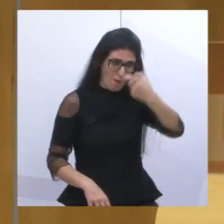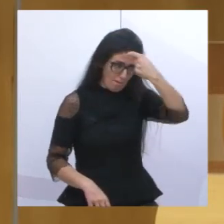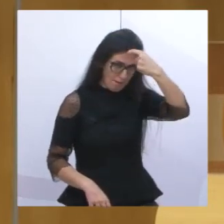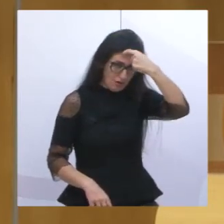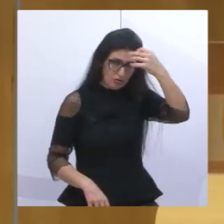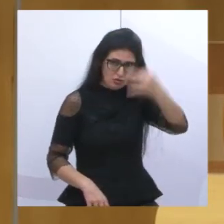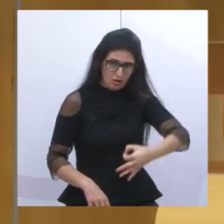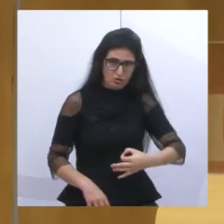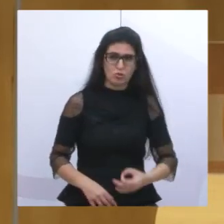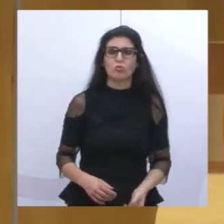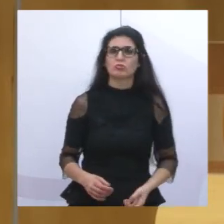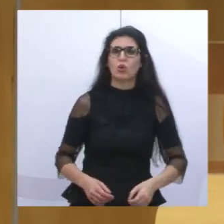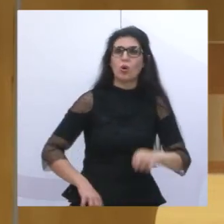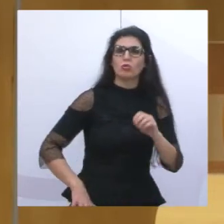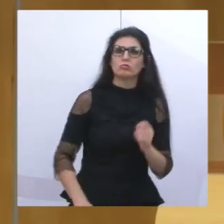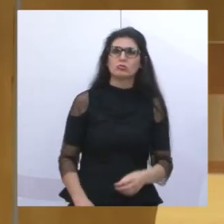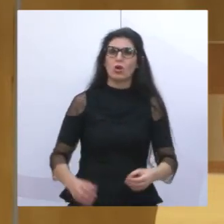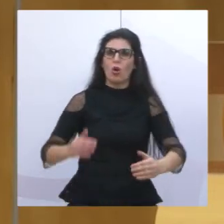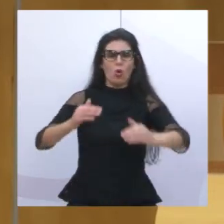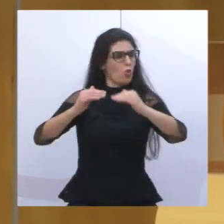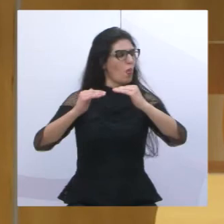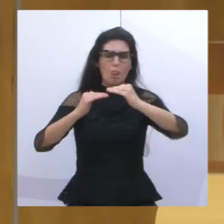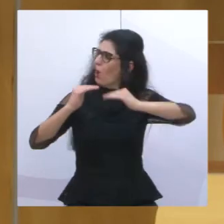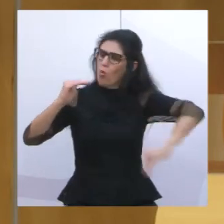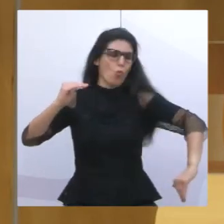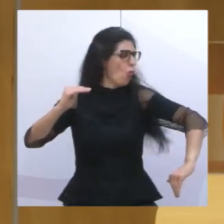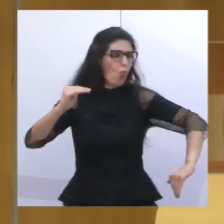contrário ao veto do prefeito.